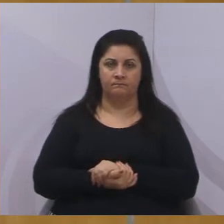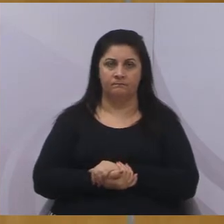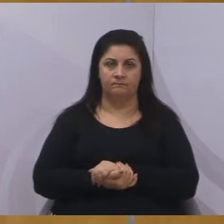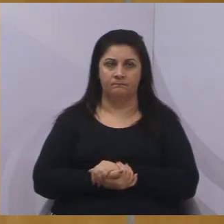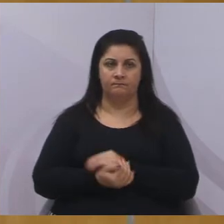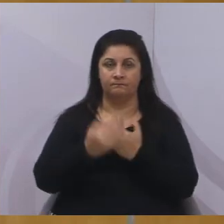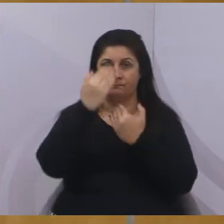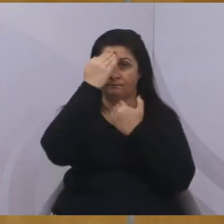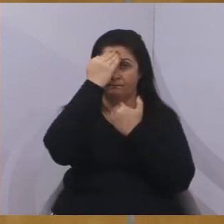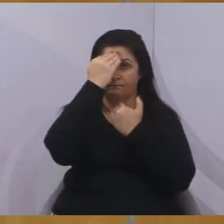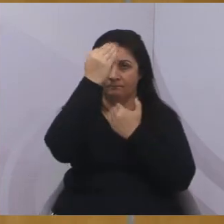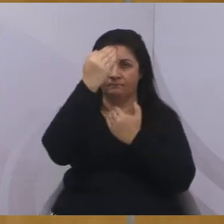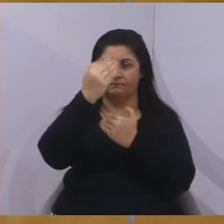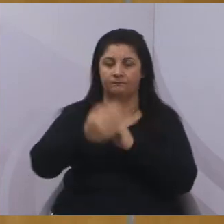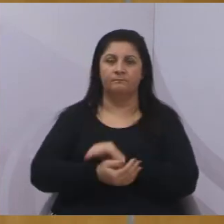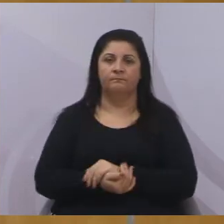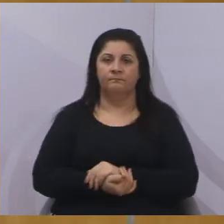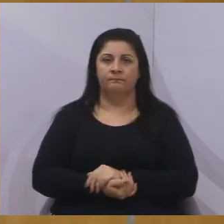Muito obrigada.